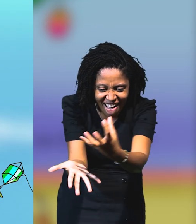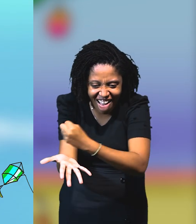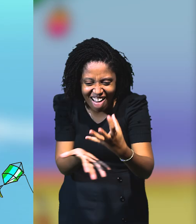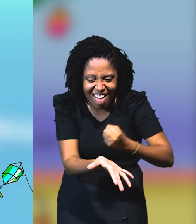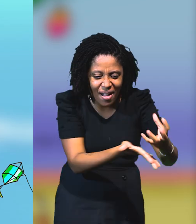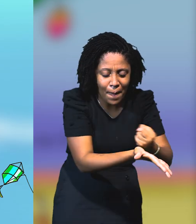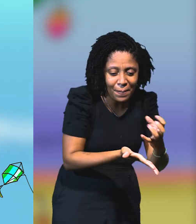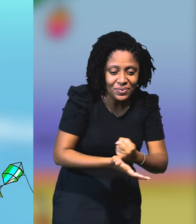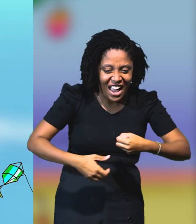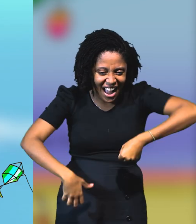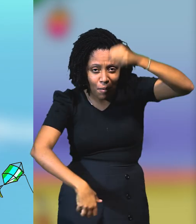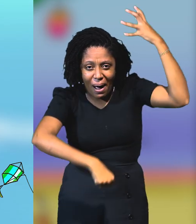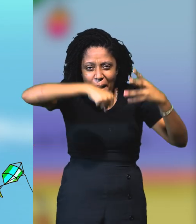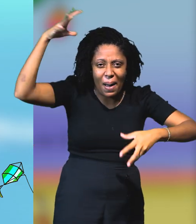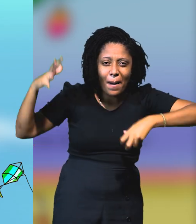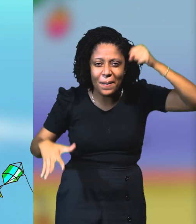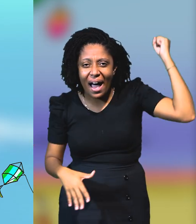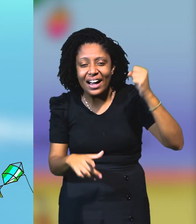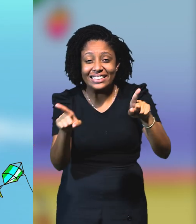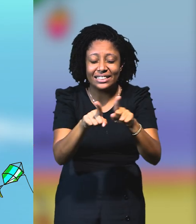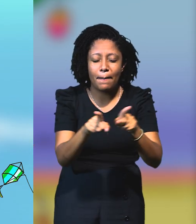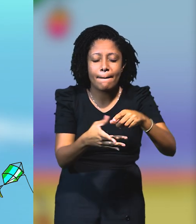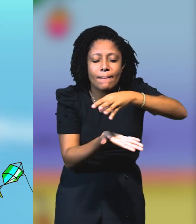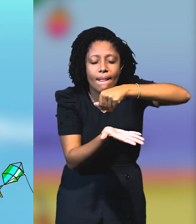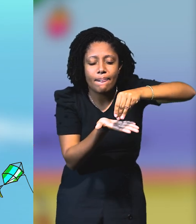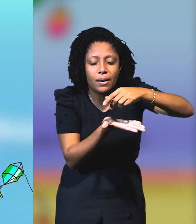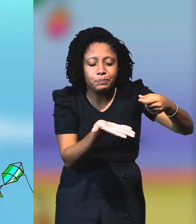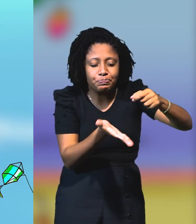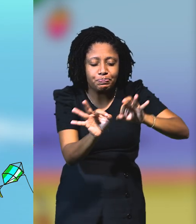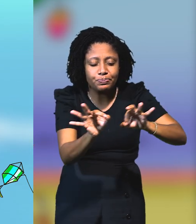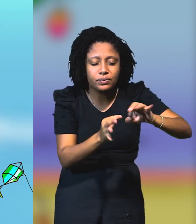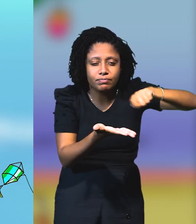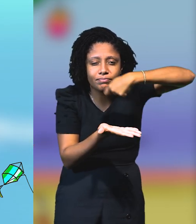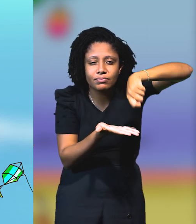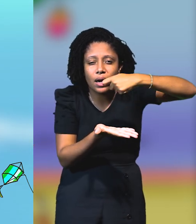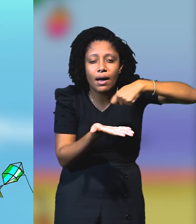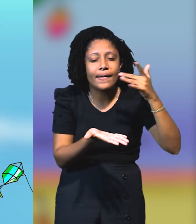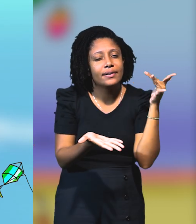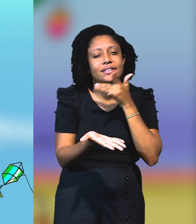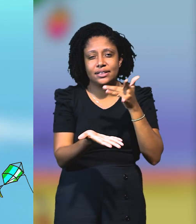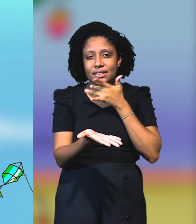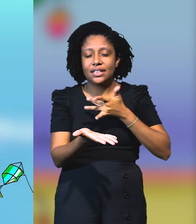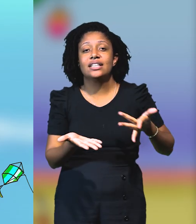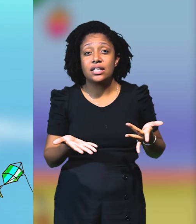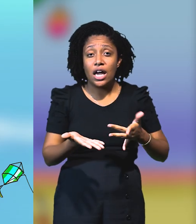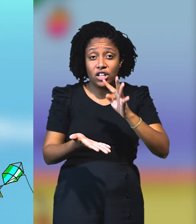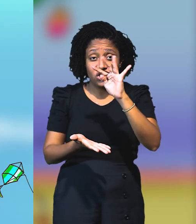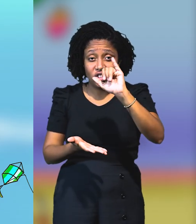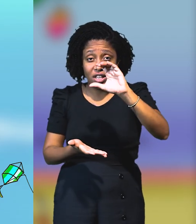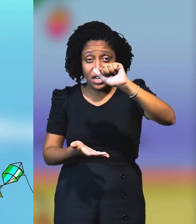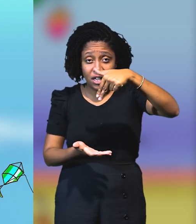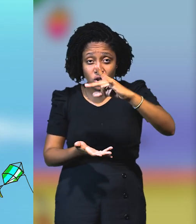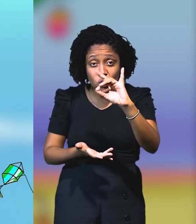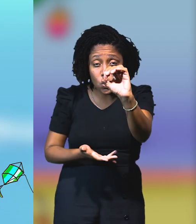jogando as camisas para o alto. E a farofa era uma delícia. Ticândio era como